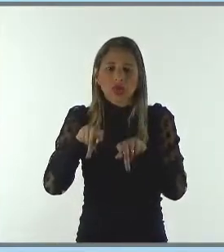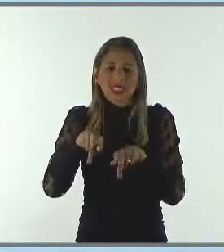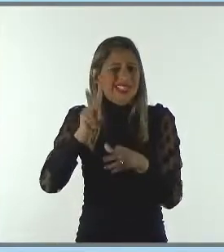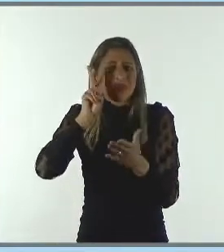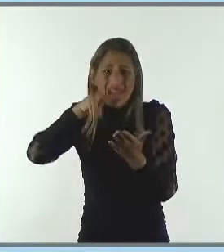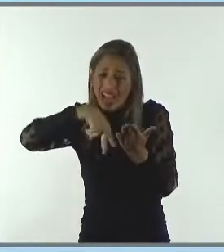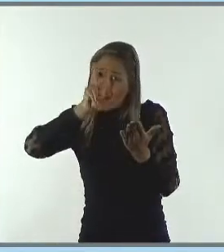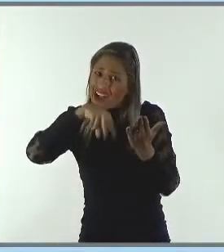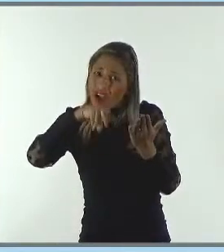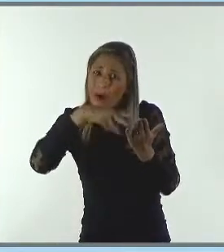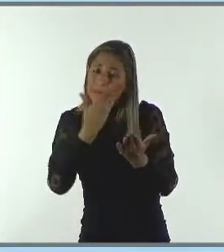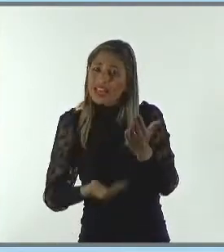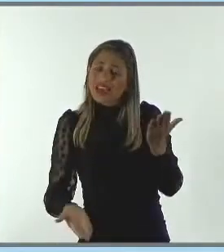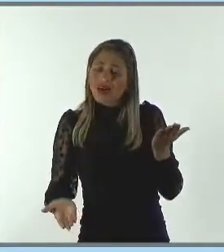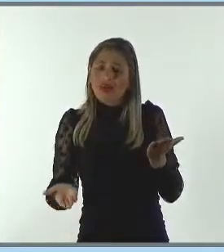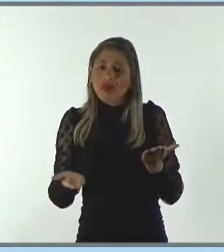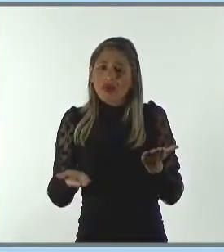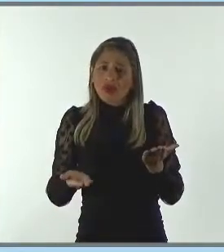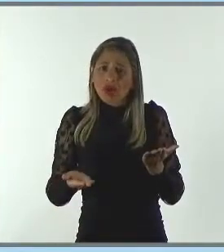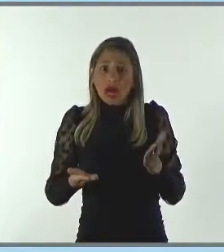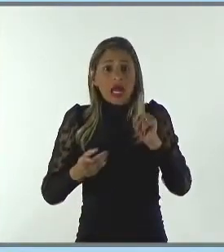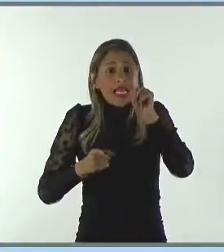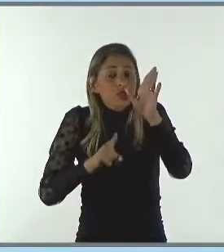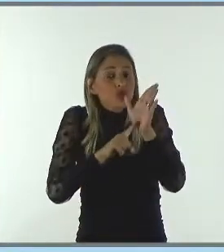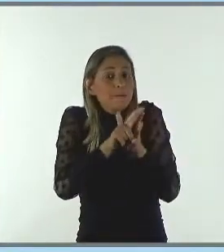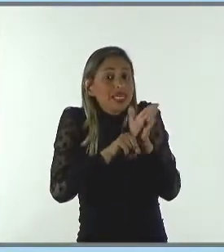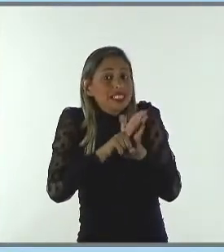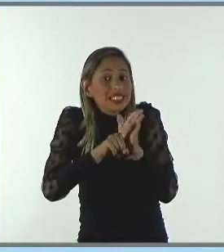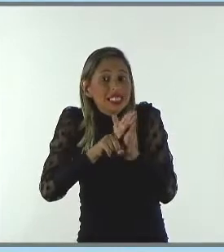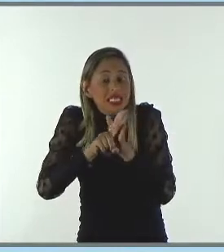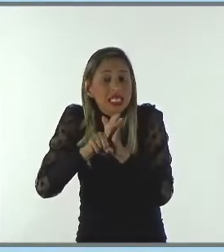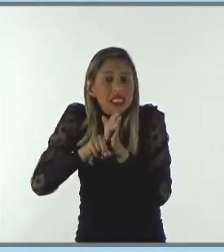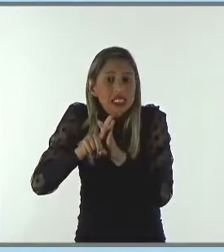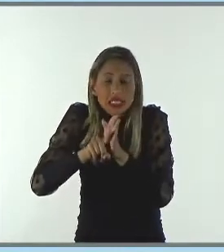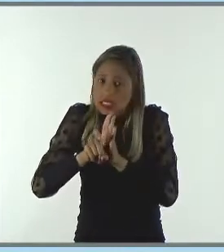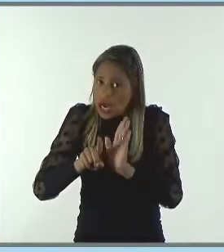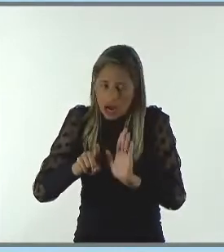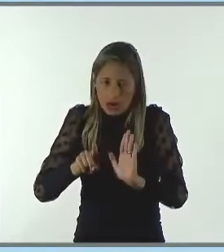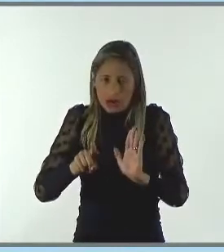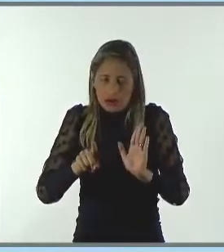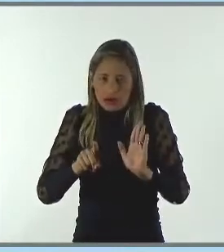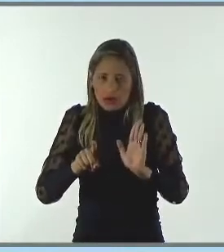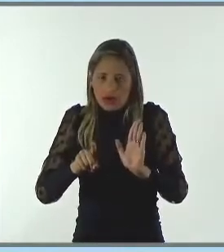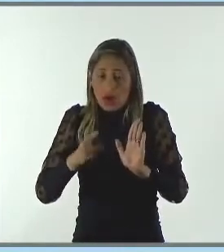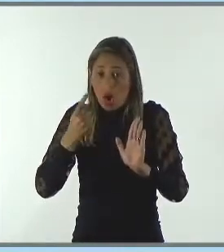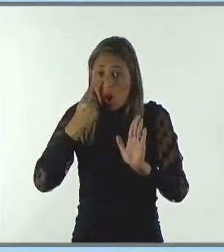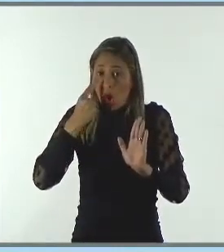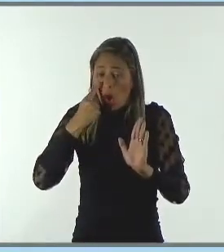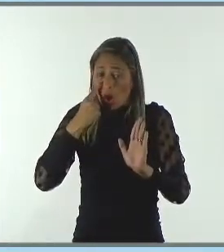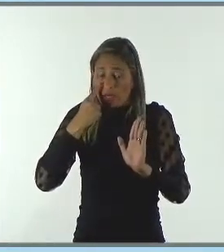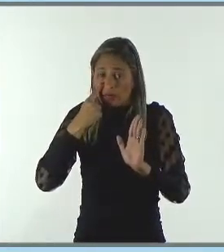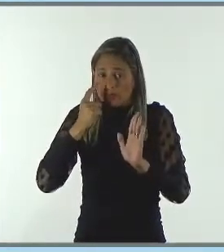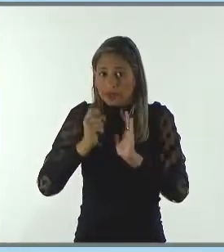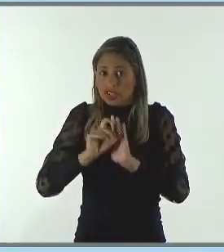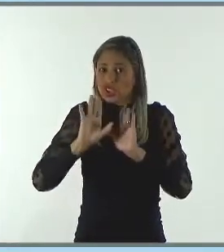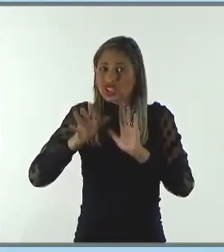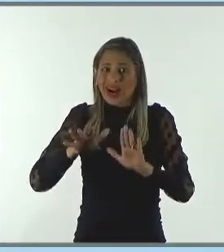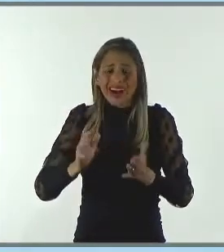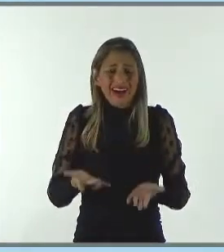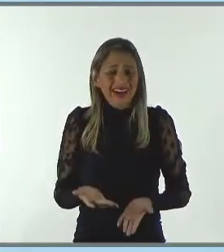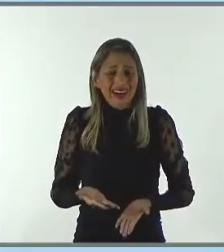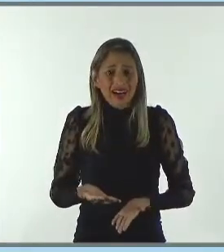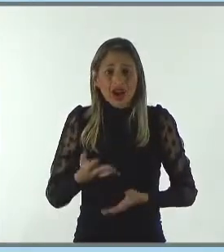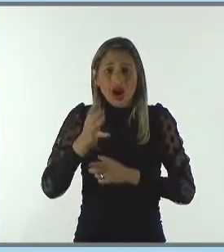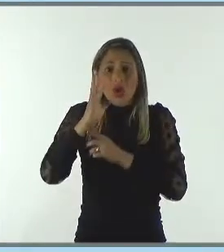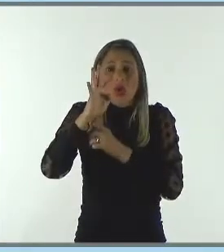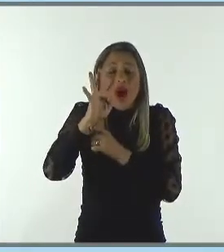leitoras, né? Segundo os levantamentos por amostragem. Então, proporcionalmente, reparem que é um número já dramático. Menos 4